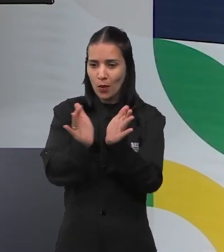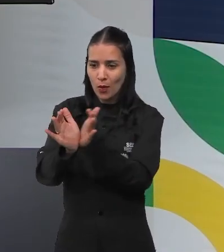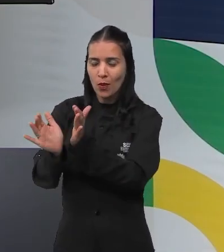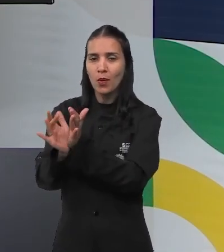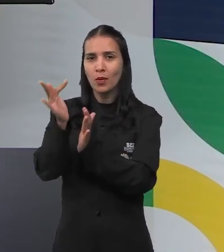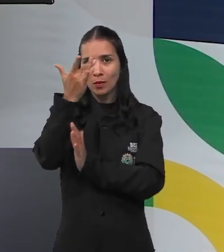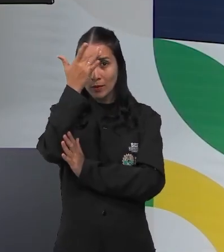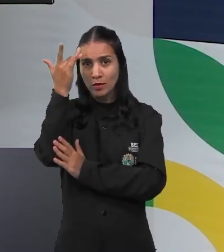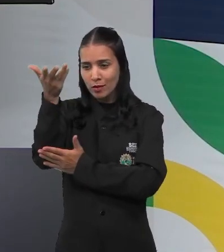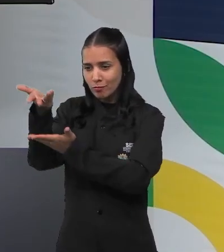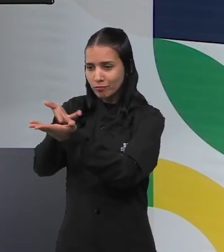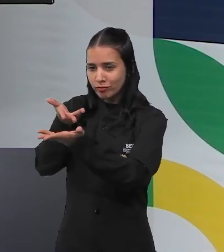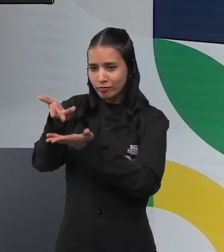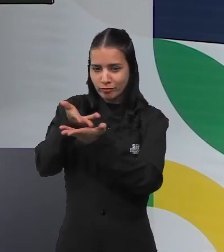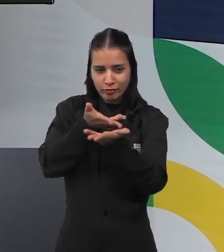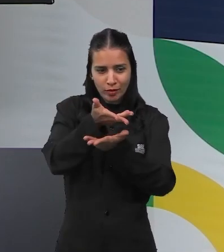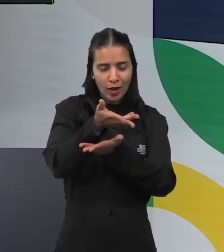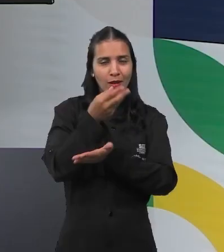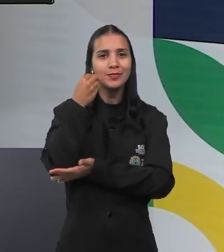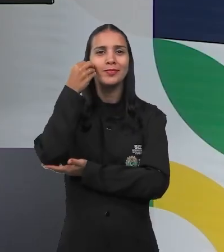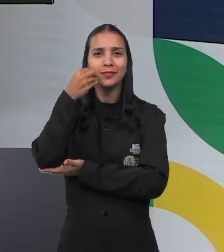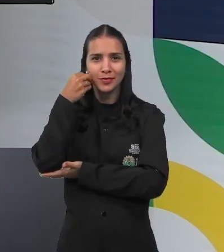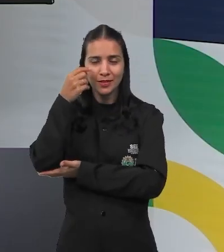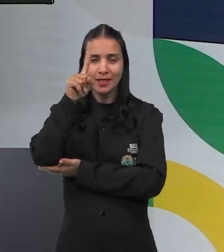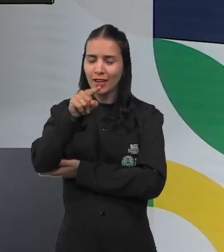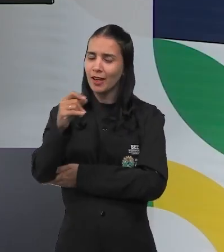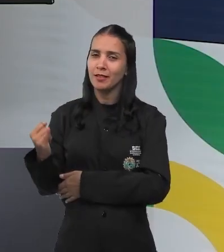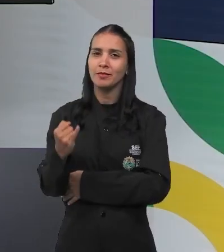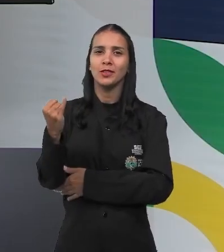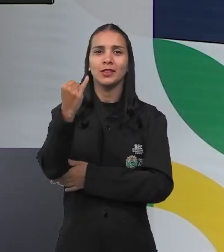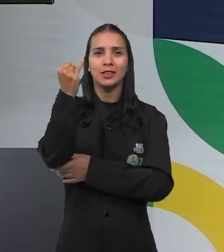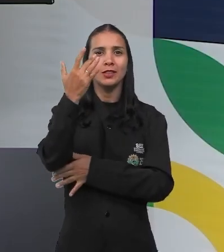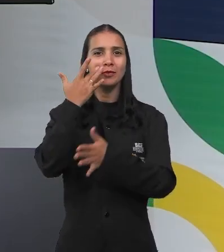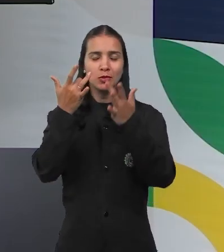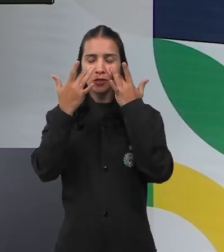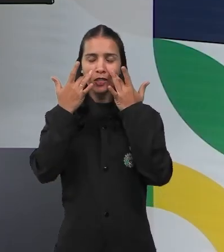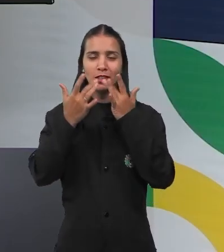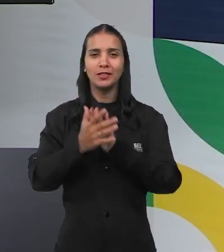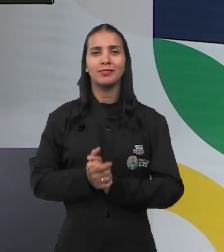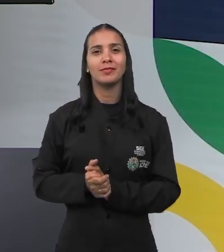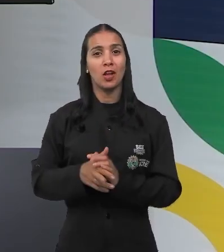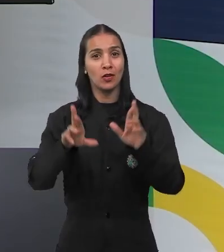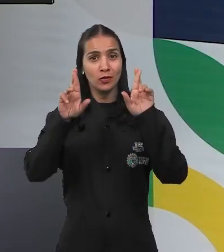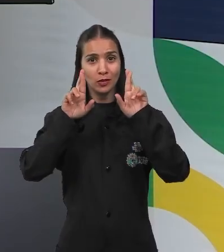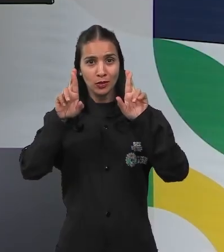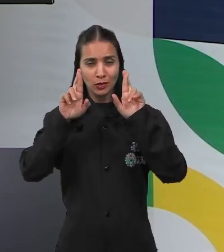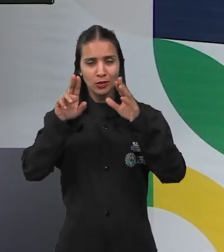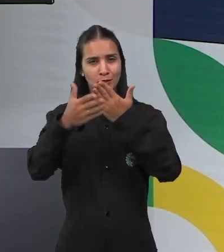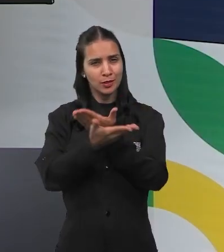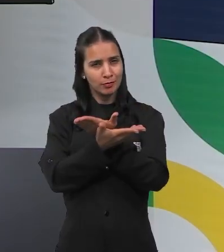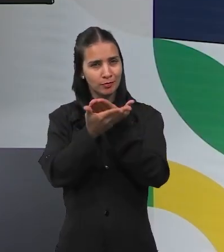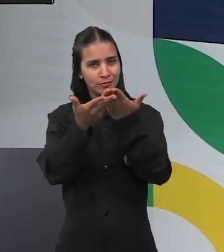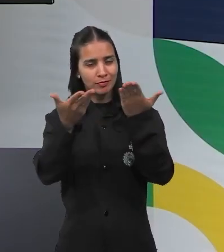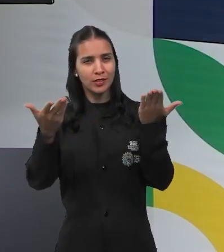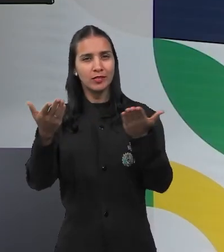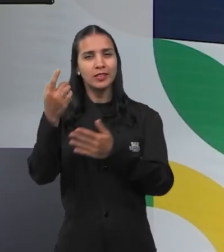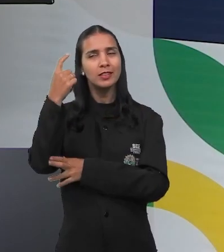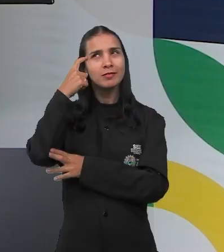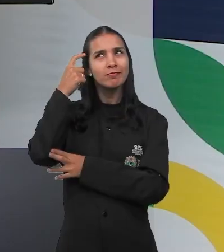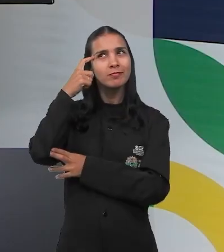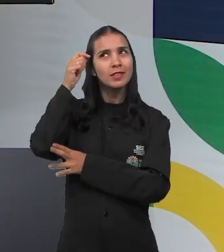os atores em cena, que é tão importante para o teatro. Então, eu espero que eu trago aqui uma reflexão